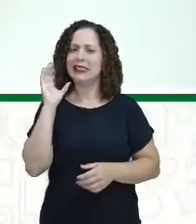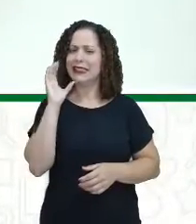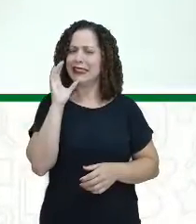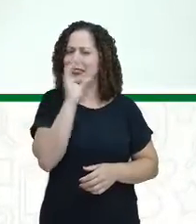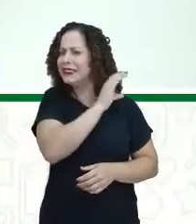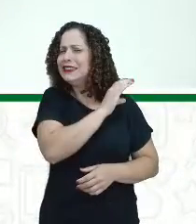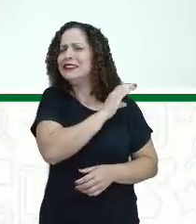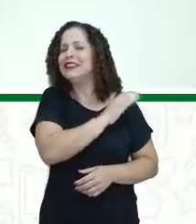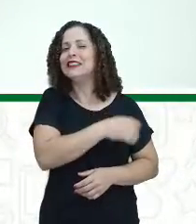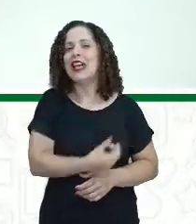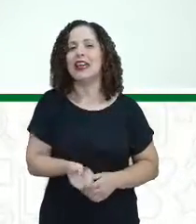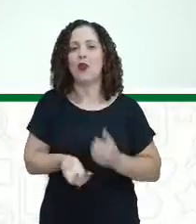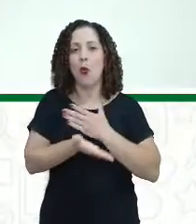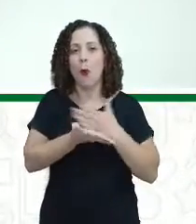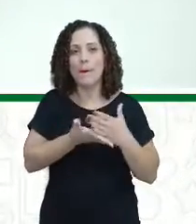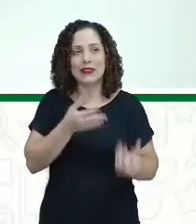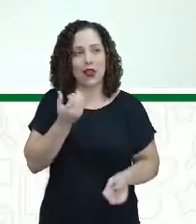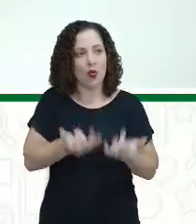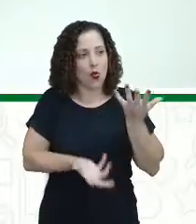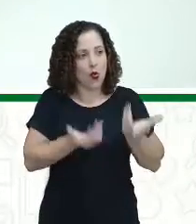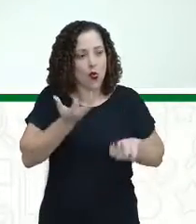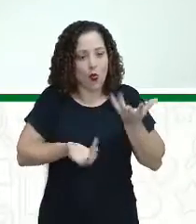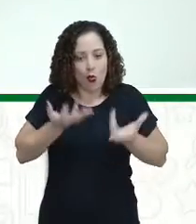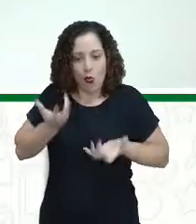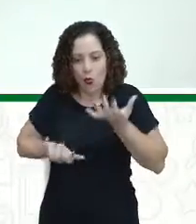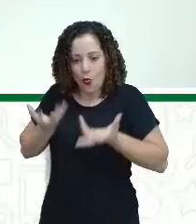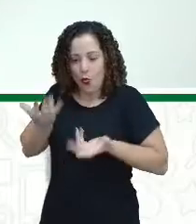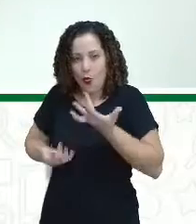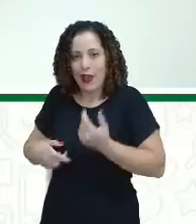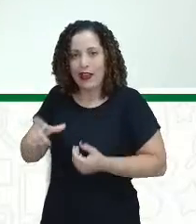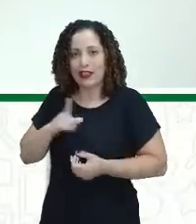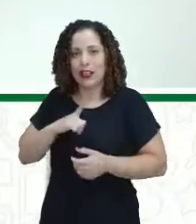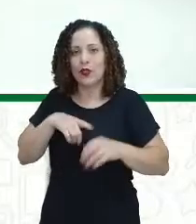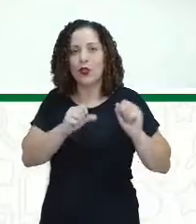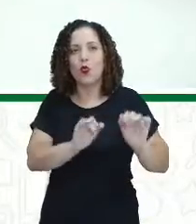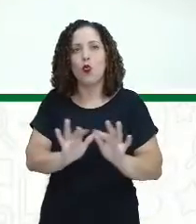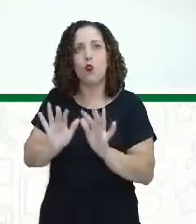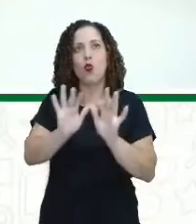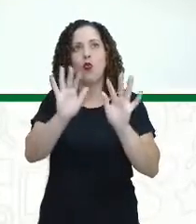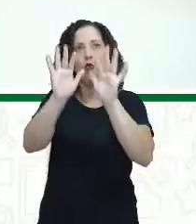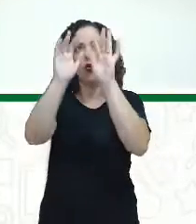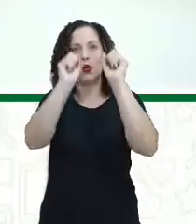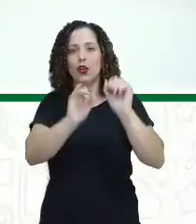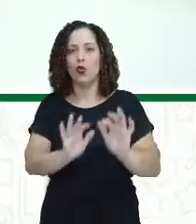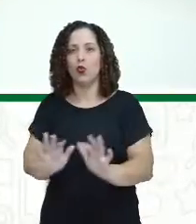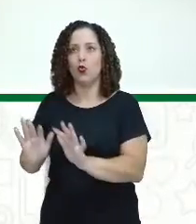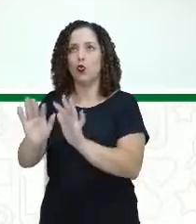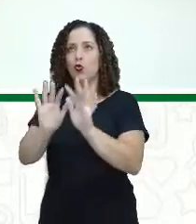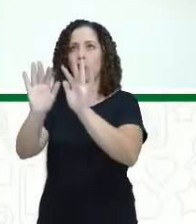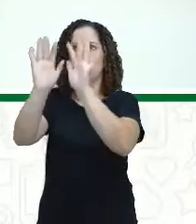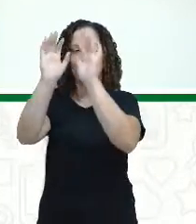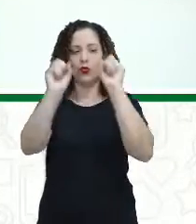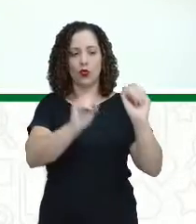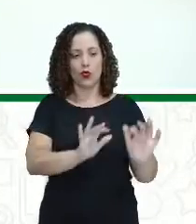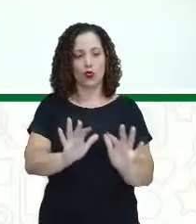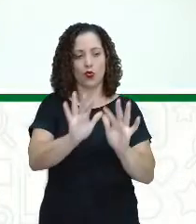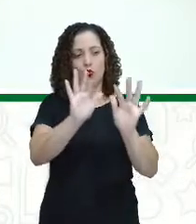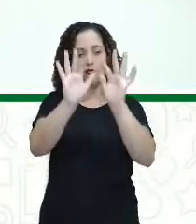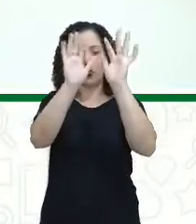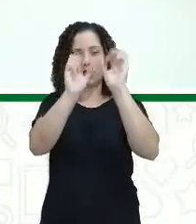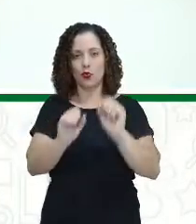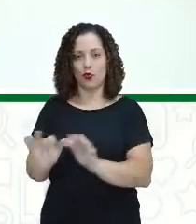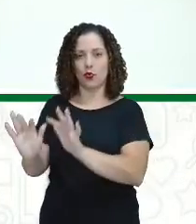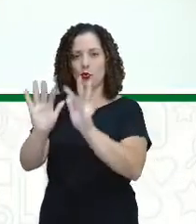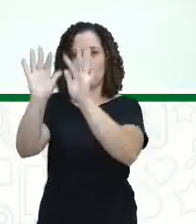ela começa a ferver e vai ter uma evaporação, porque ela vai produzir aí este